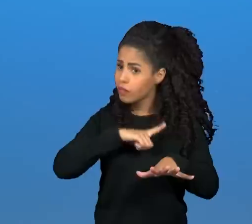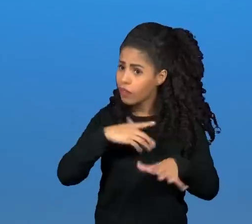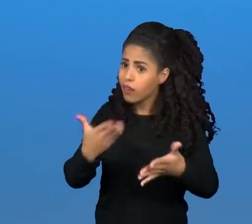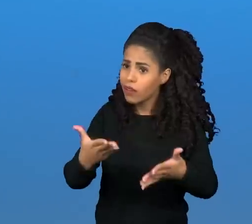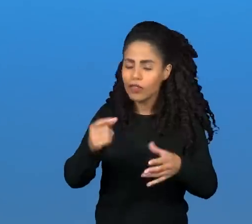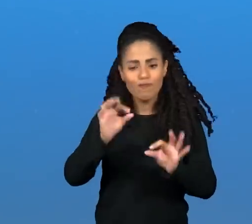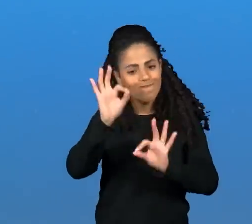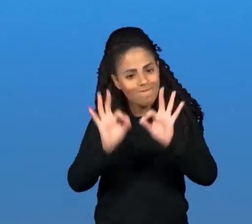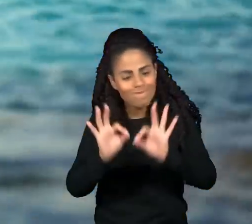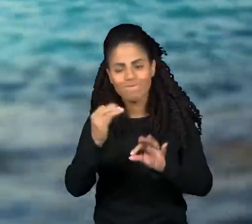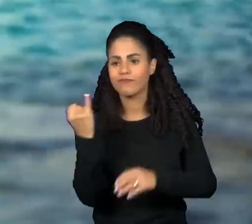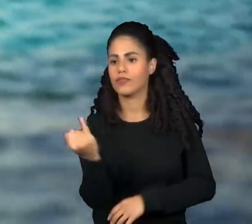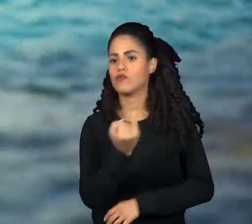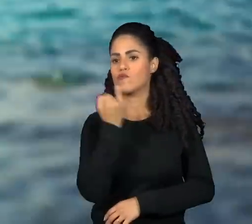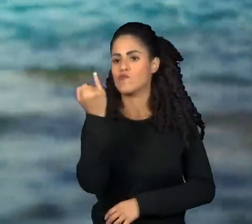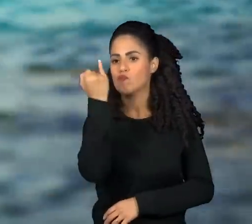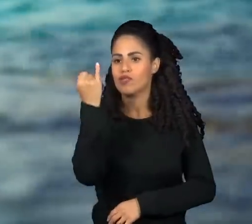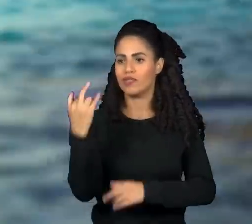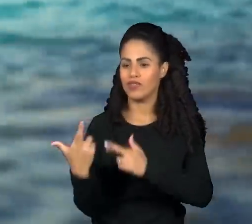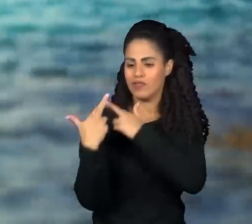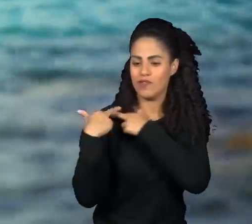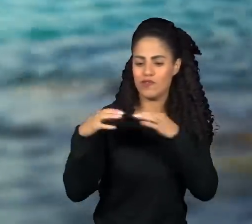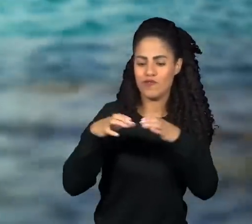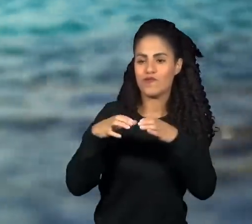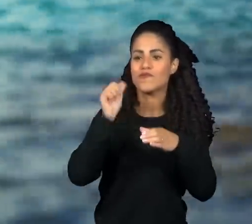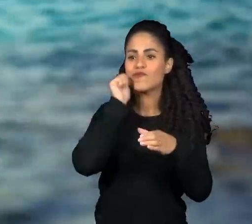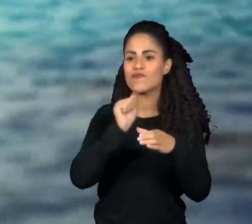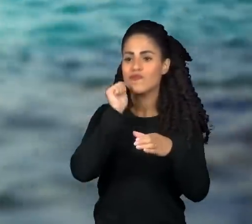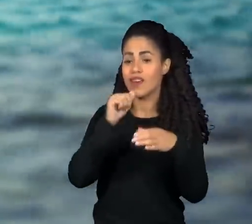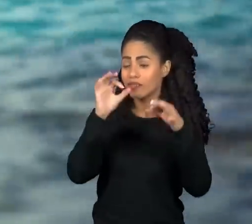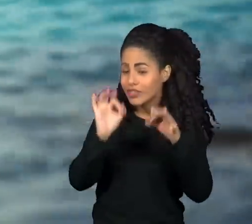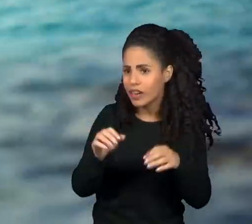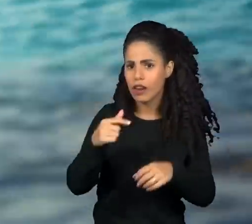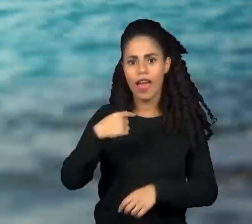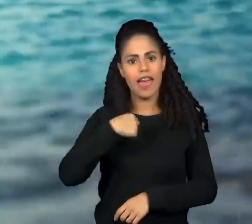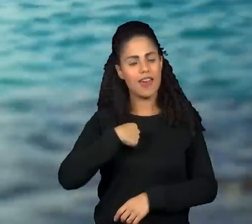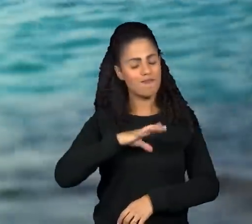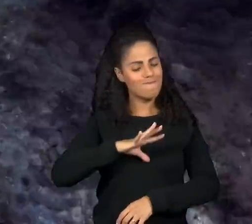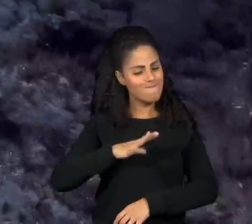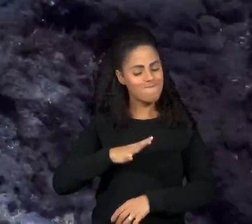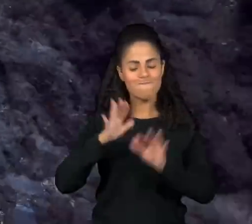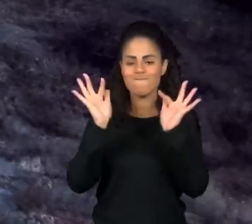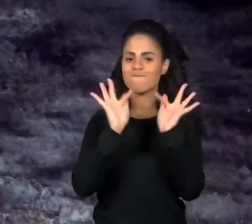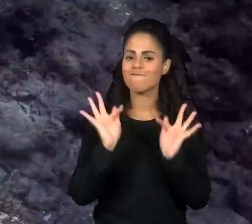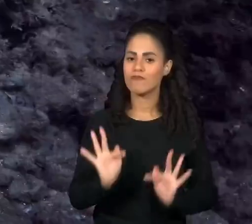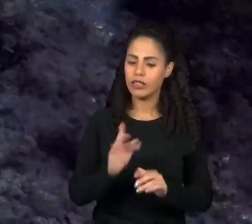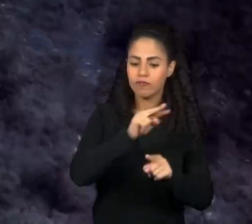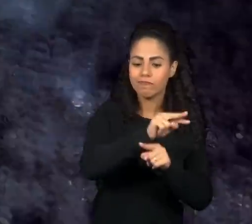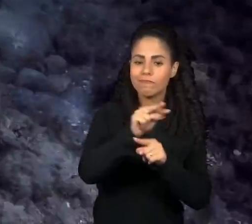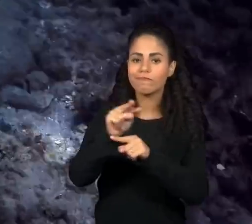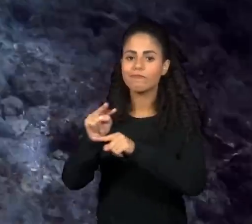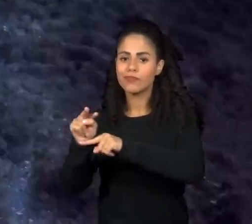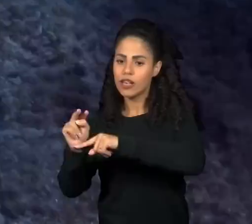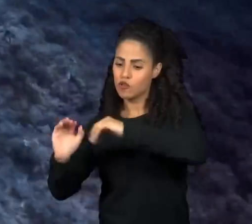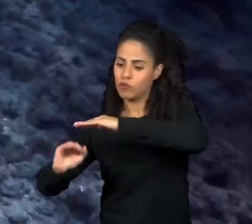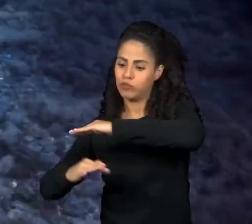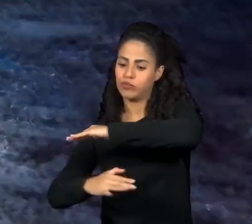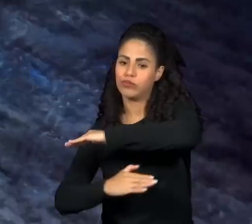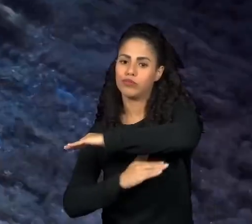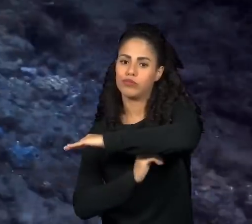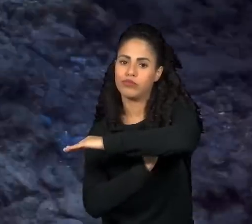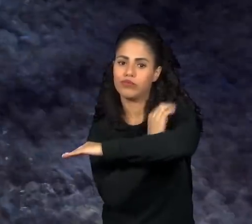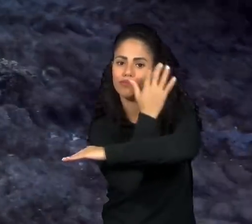importantes na mão de mulheres. A maior alegria que eu tenho é dar aula de biologia da conservação marinha. A gente começa do debate